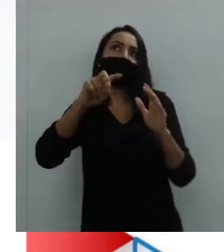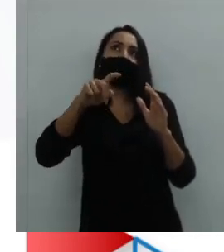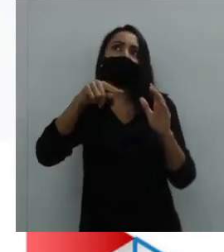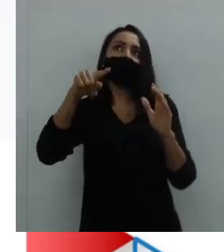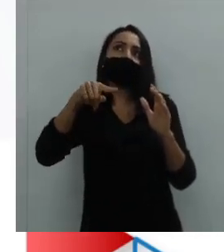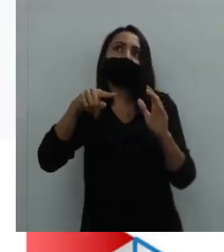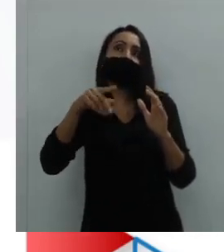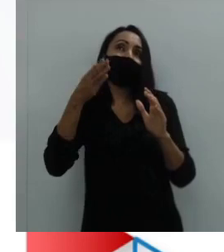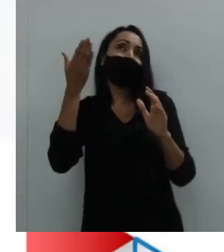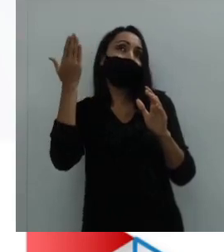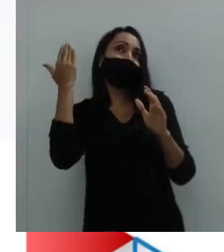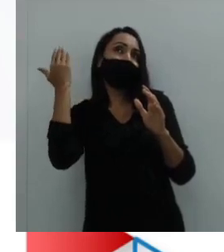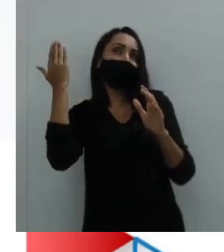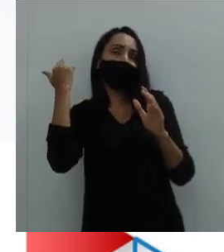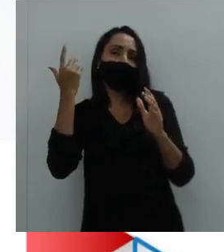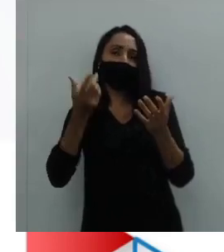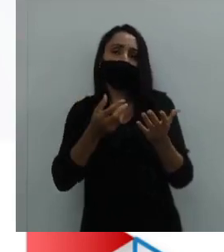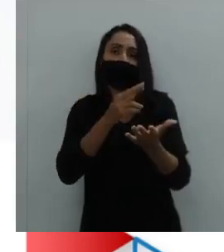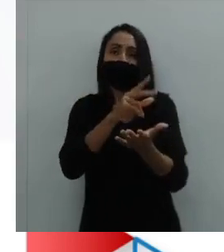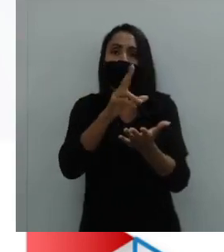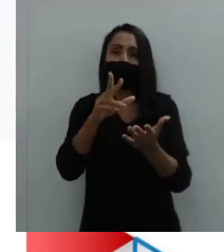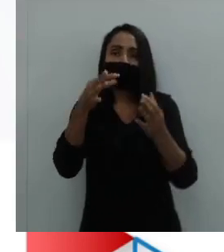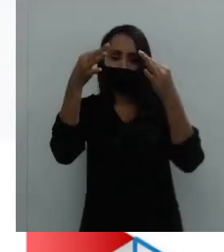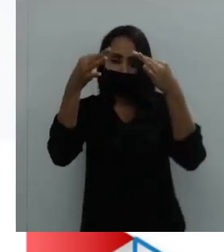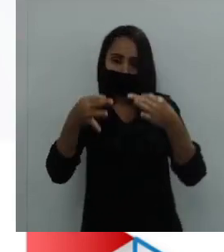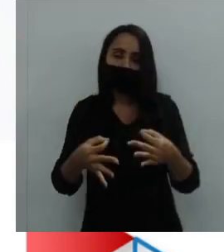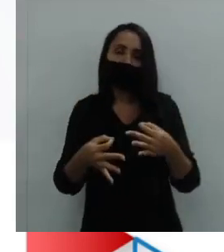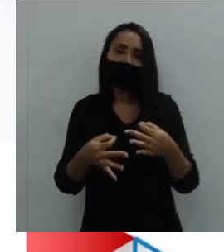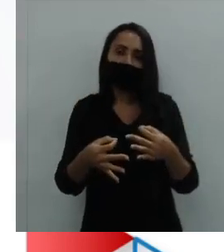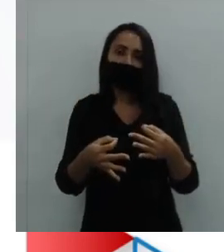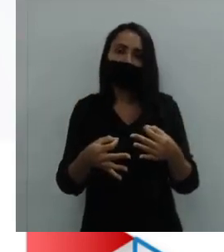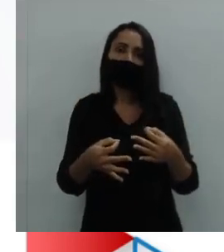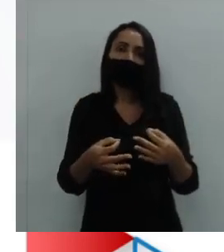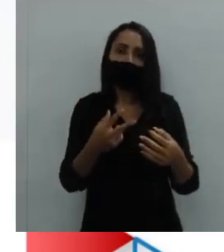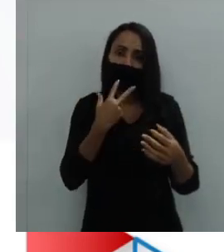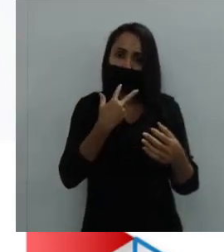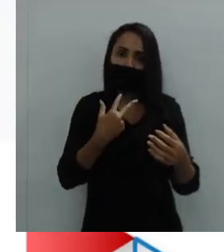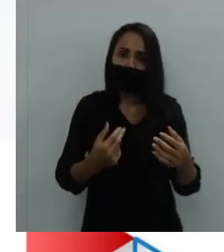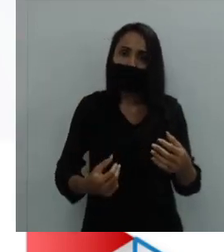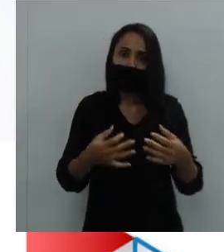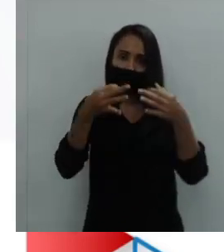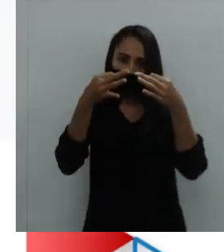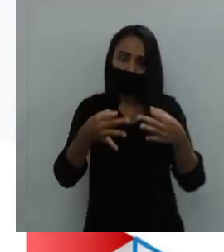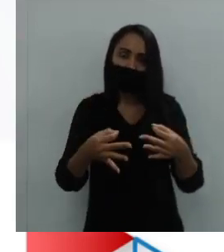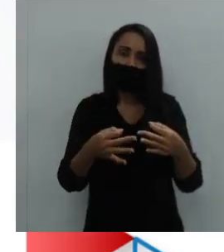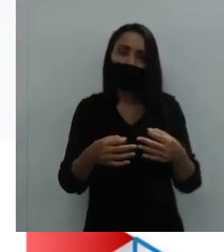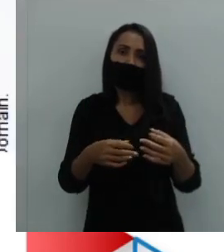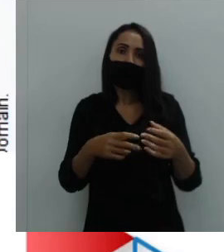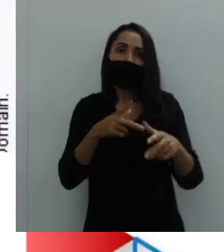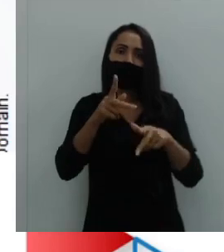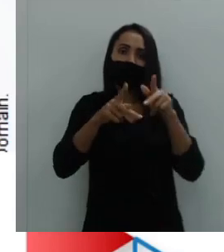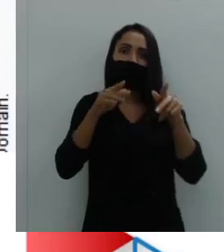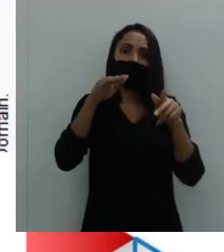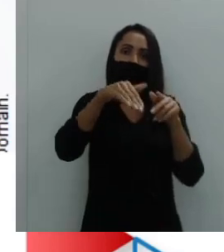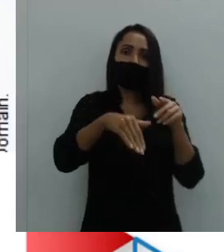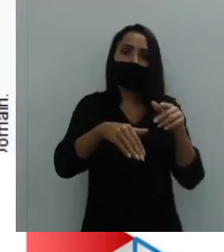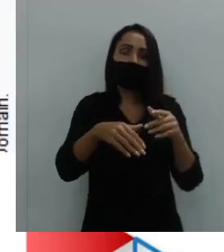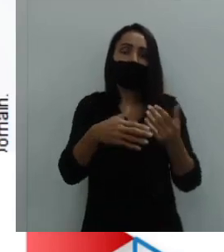linguagem utilizada é a variedade padrão, a língua padrão. Nós temos o público a que se destina